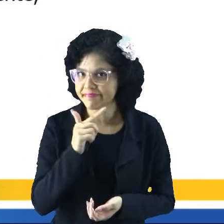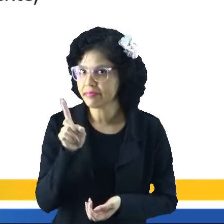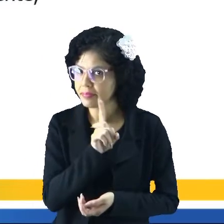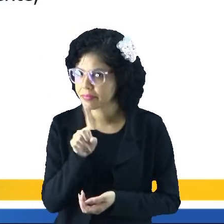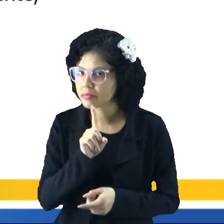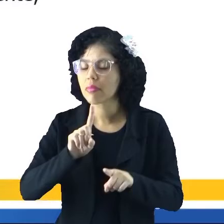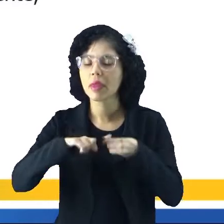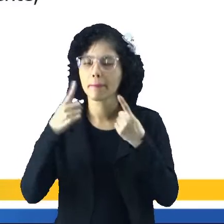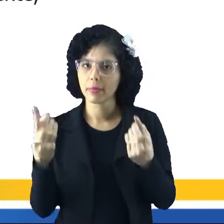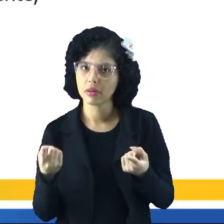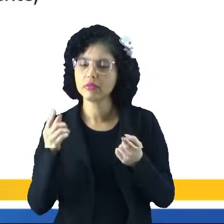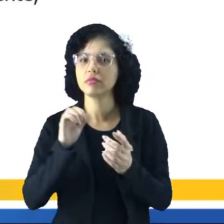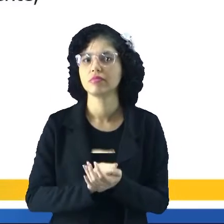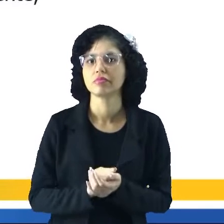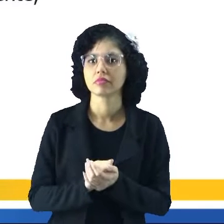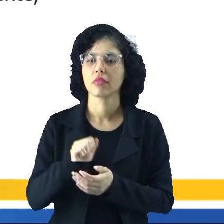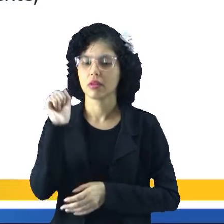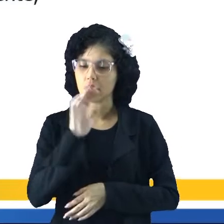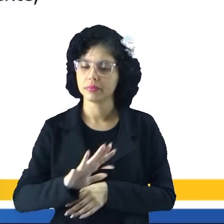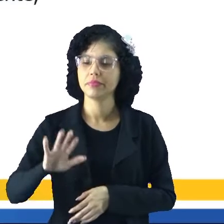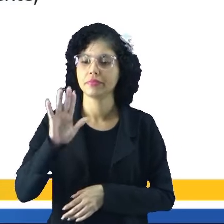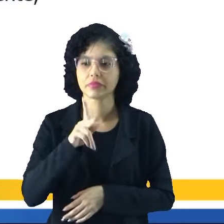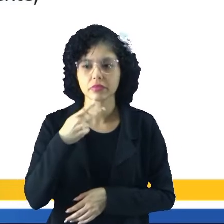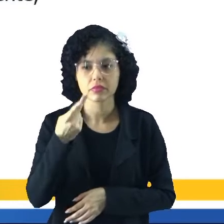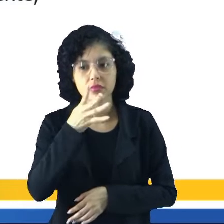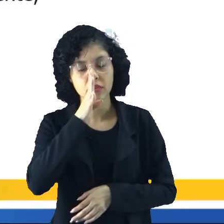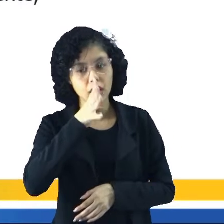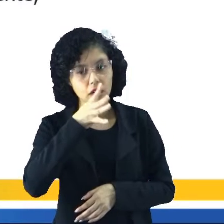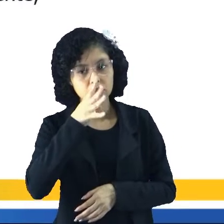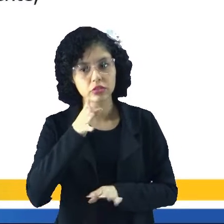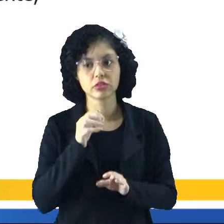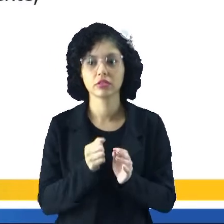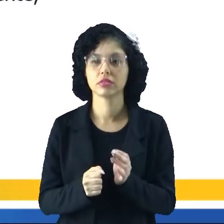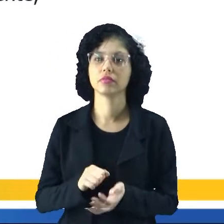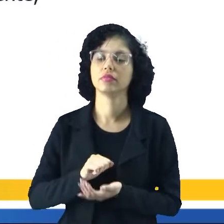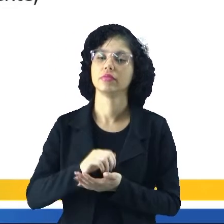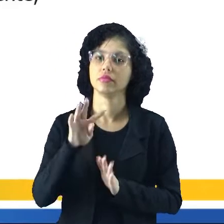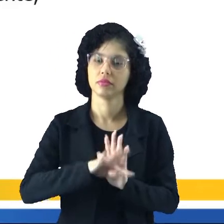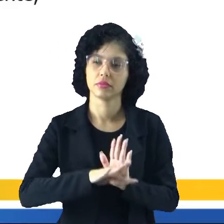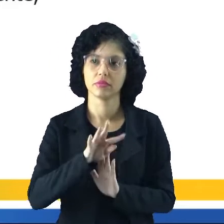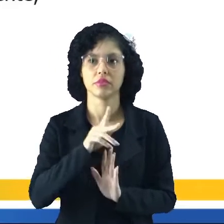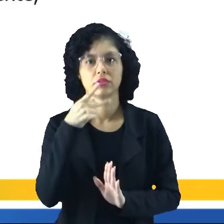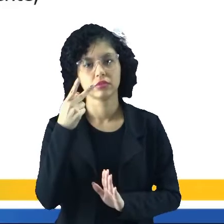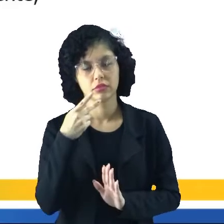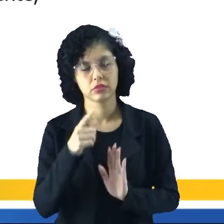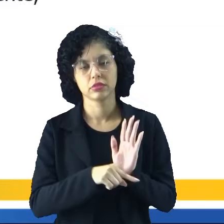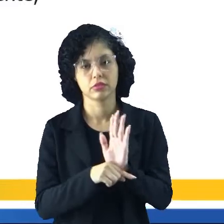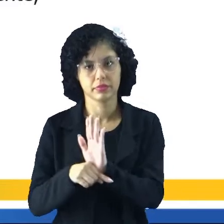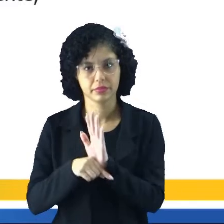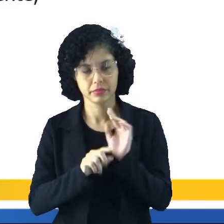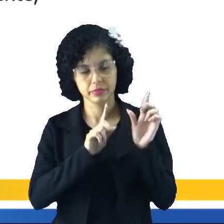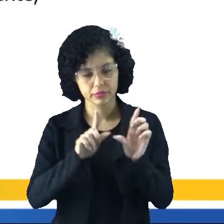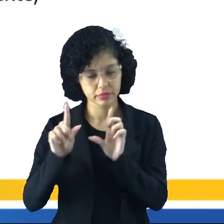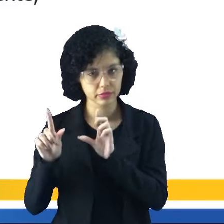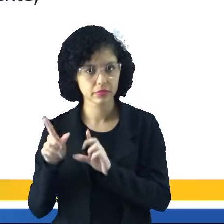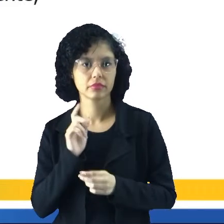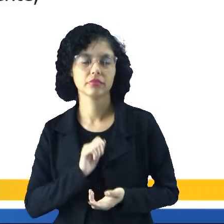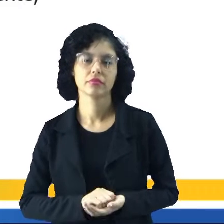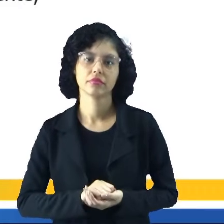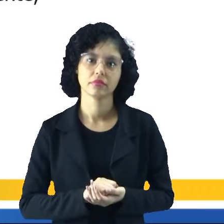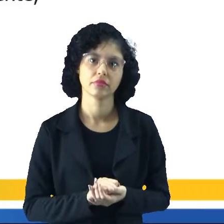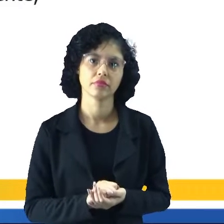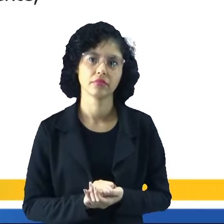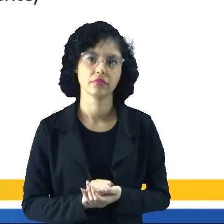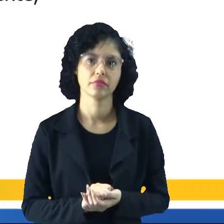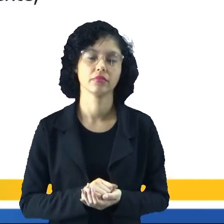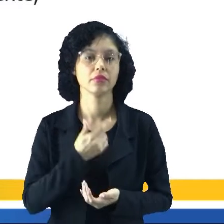Mas esse efeito de humor, geralmente, fala da crítica que está por trás daquilo ali. Então, isso que é chamado de efeito de humor, e não o ato de